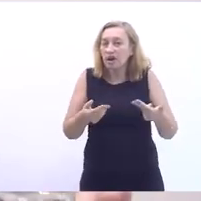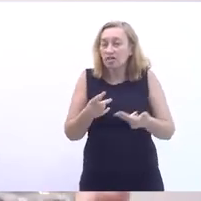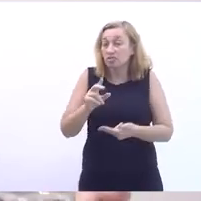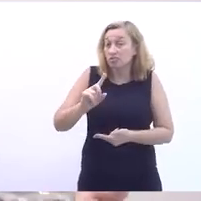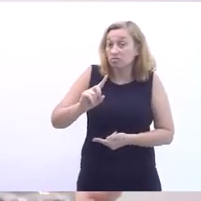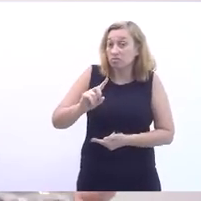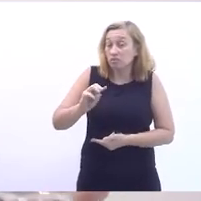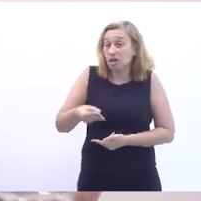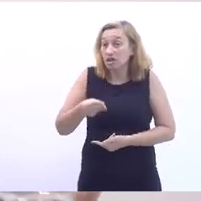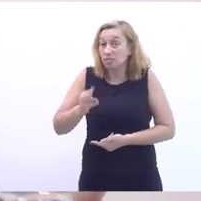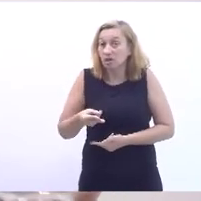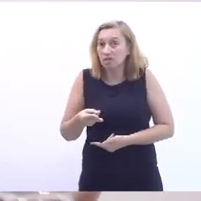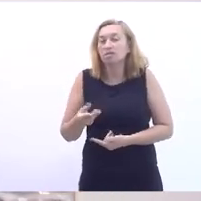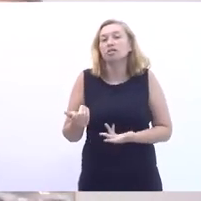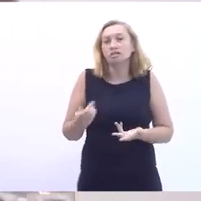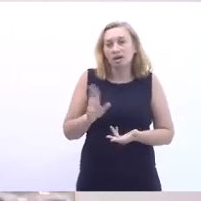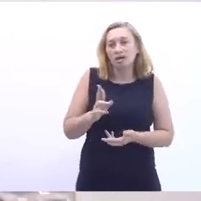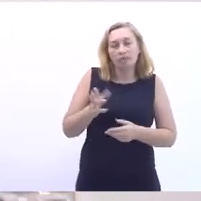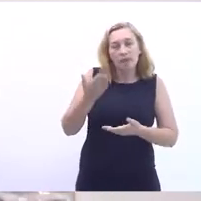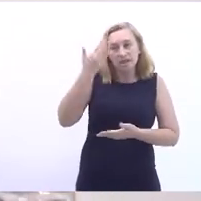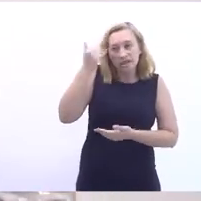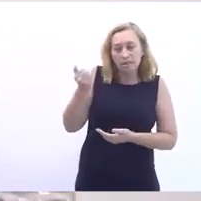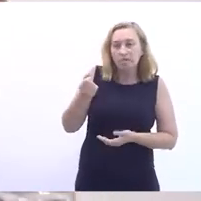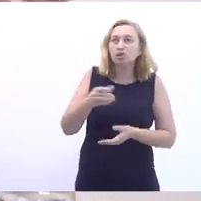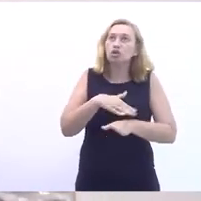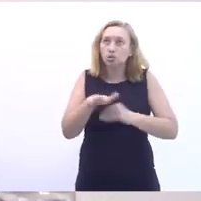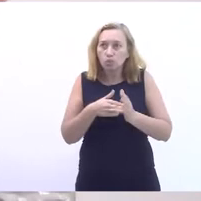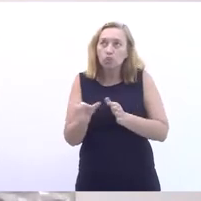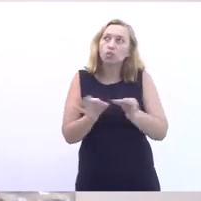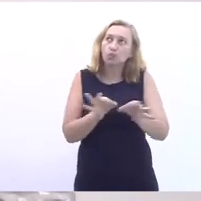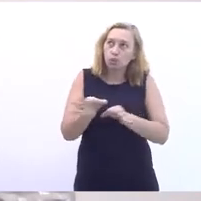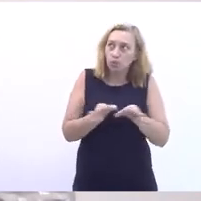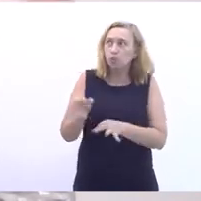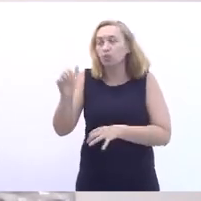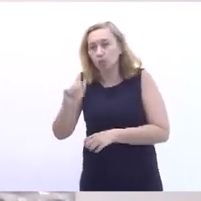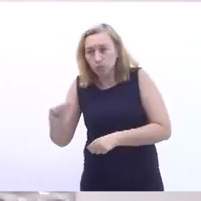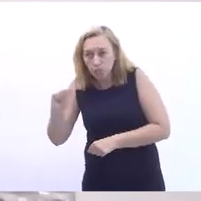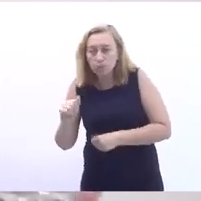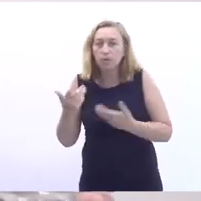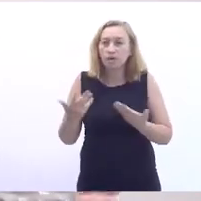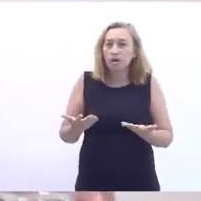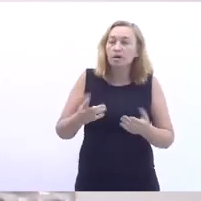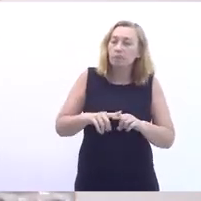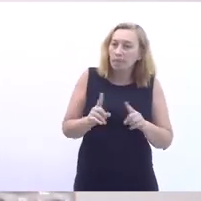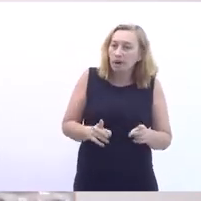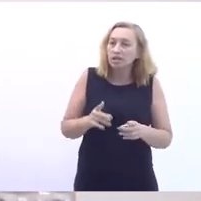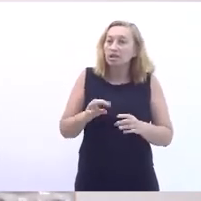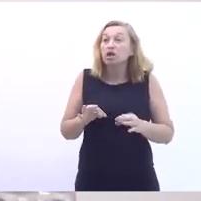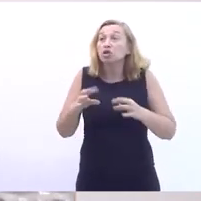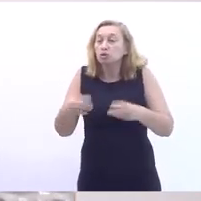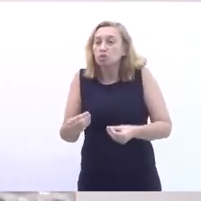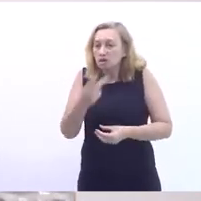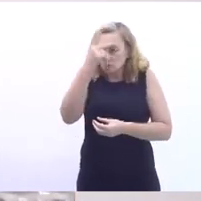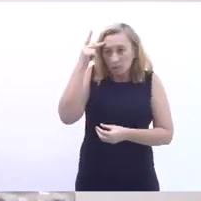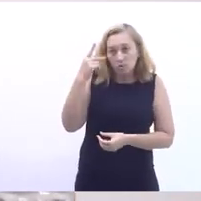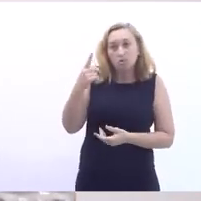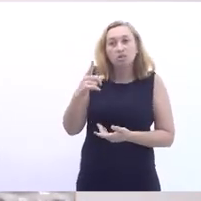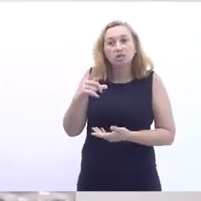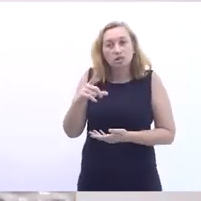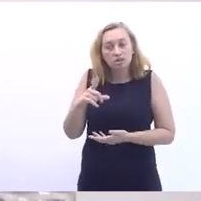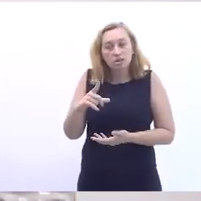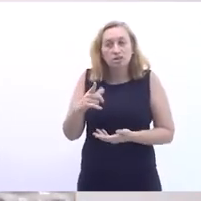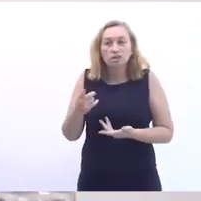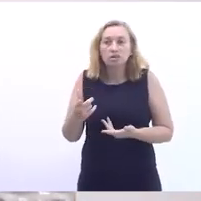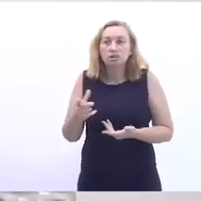reais né e enfim sabemos que tem todo o trabalho das associações mas assim Nem todo mundo por